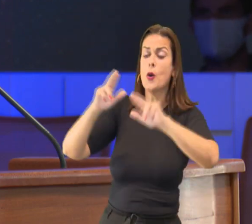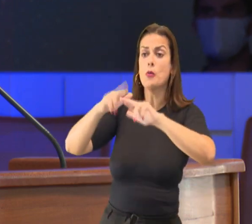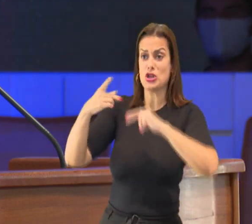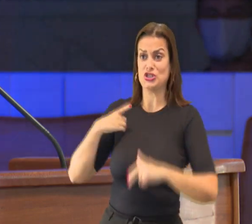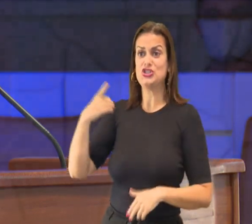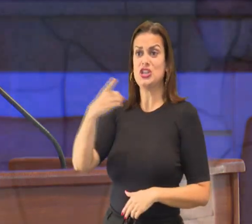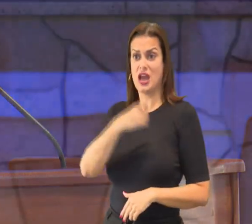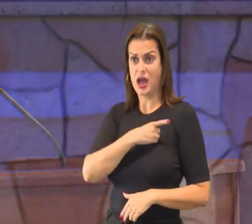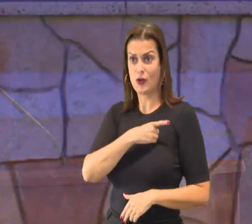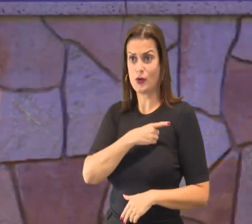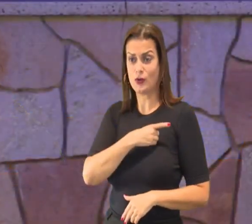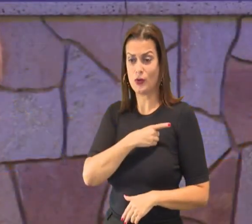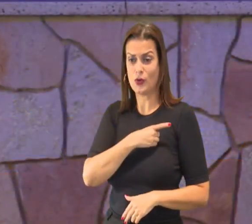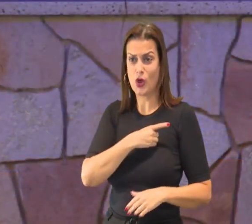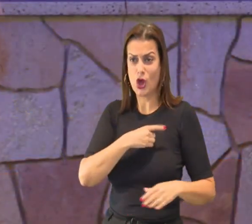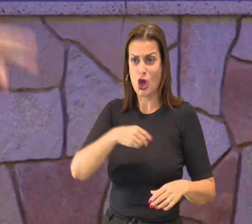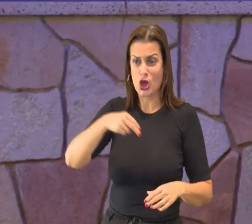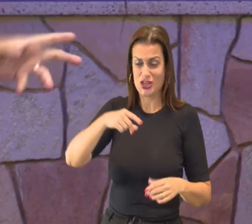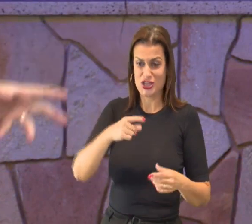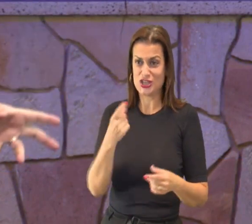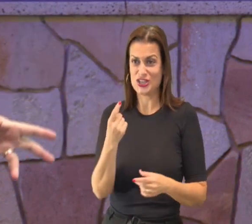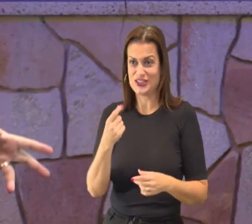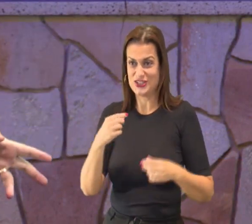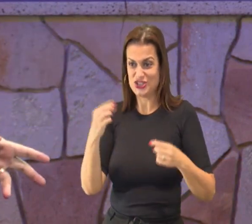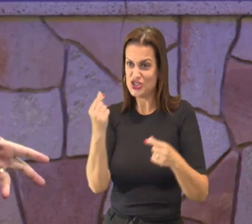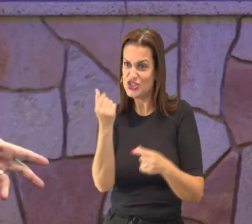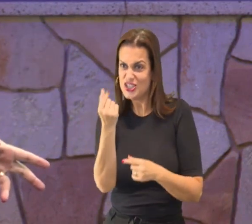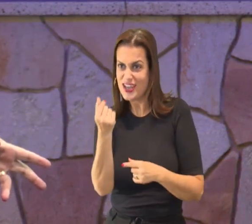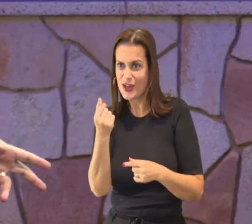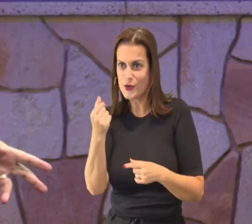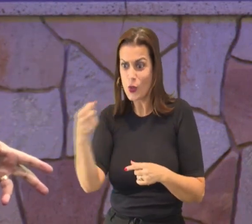dizia: tire a nota mais nova da sua carteira.